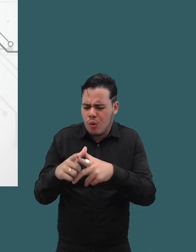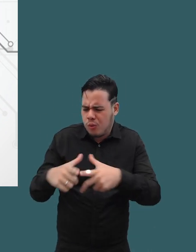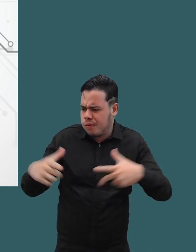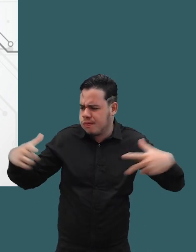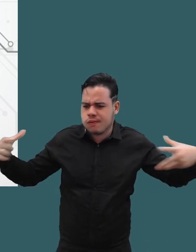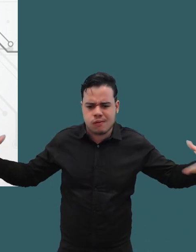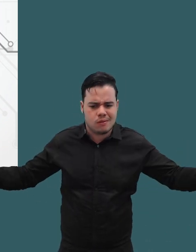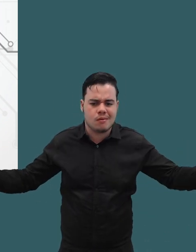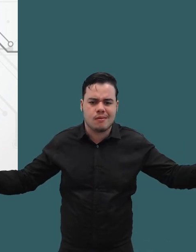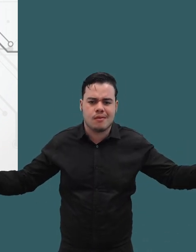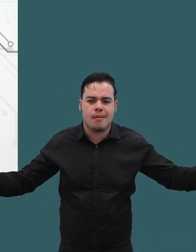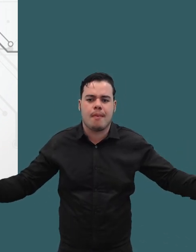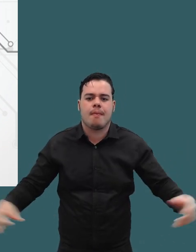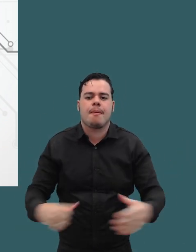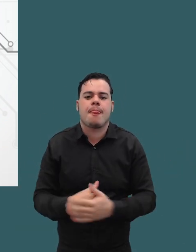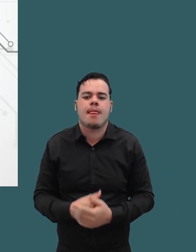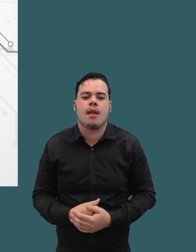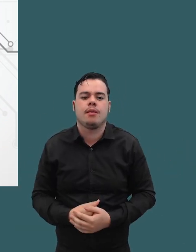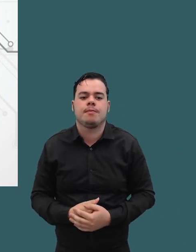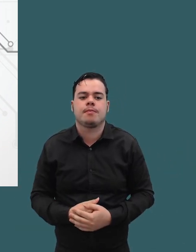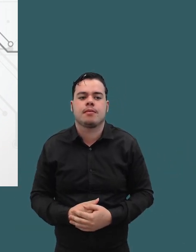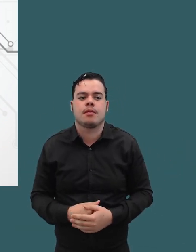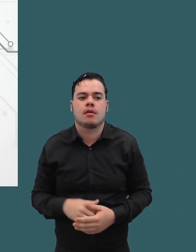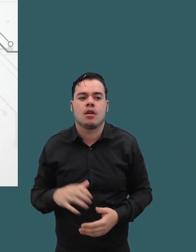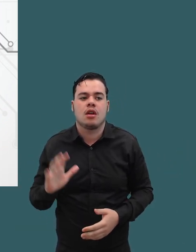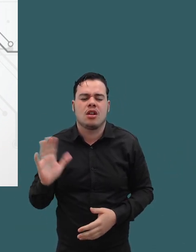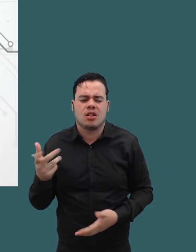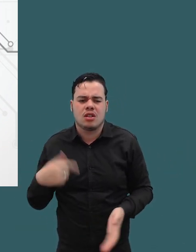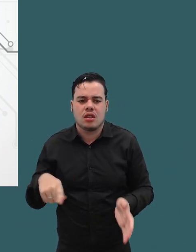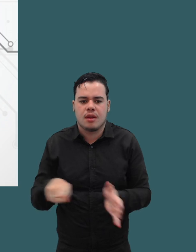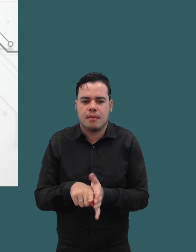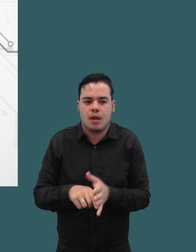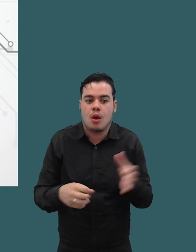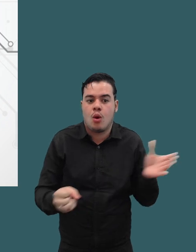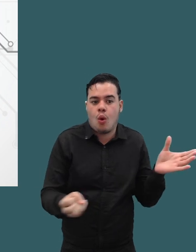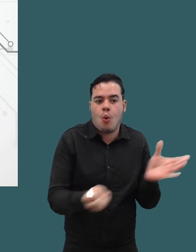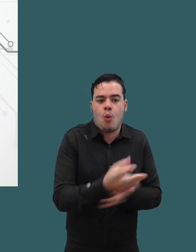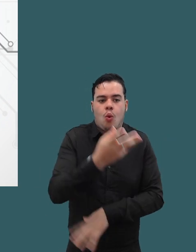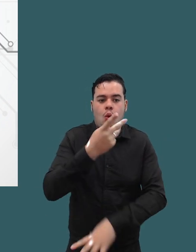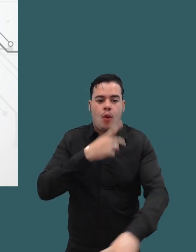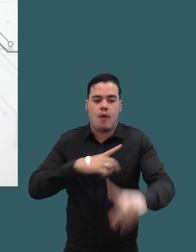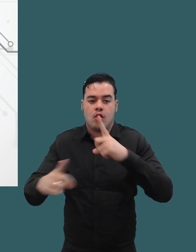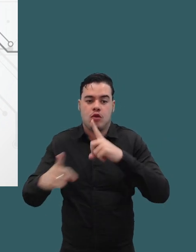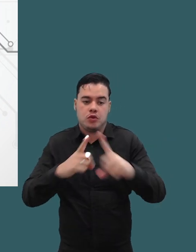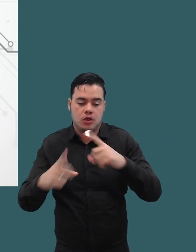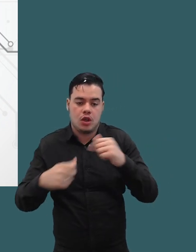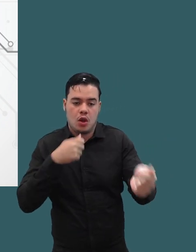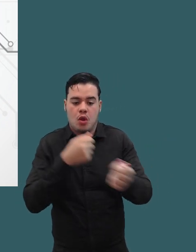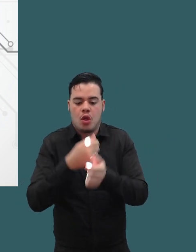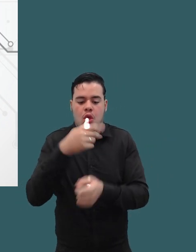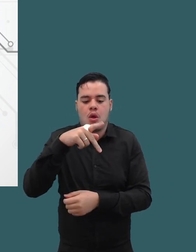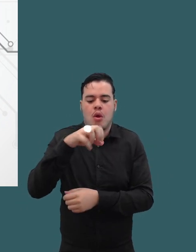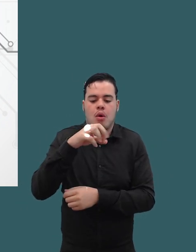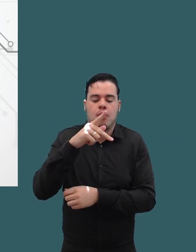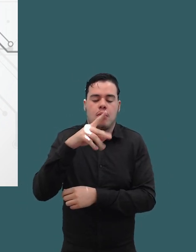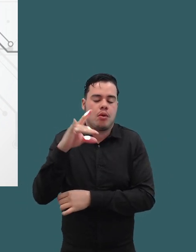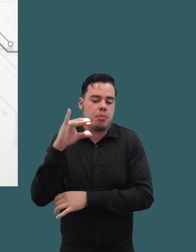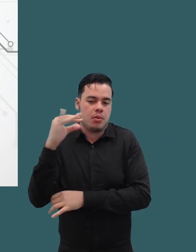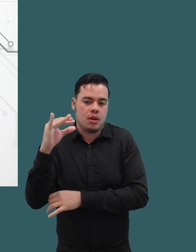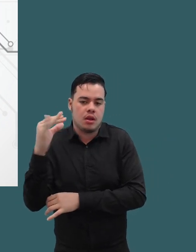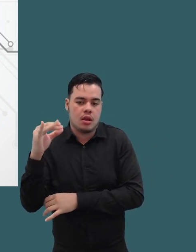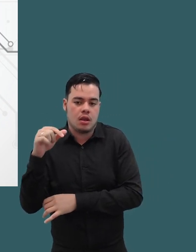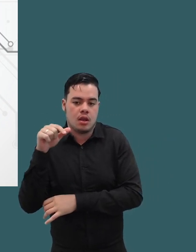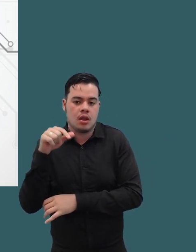a gente também lançou, em diálogo com o Pop Ciência, o Inácio já estava falando um pouco disso aqui